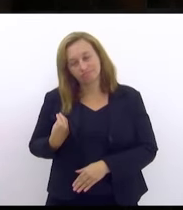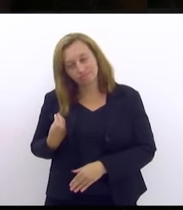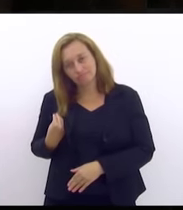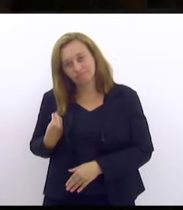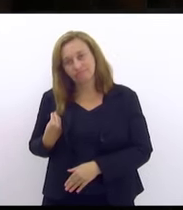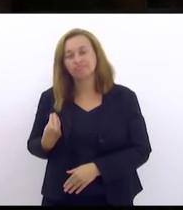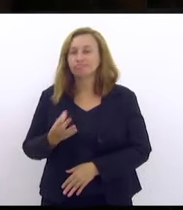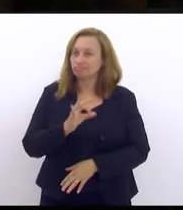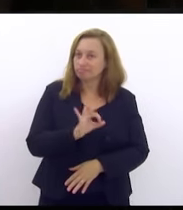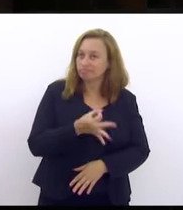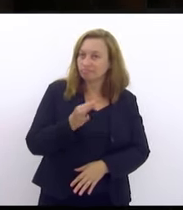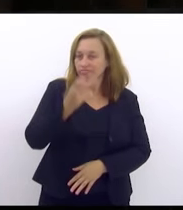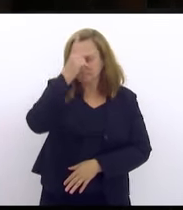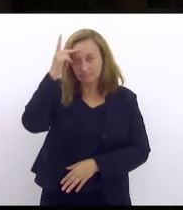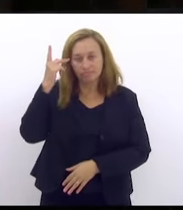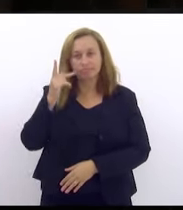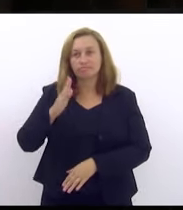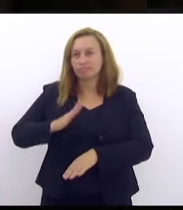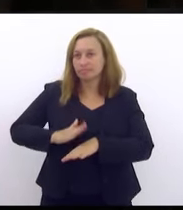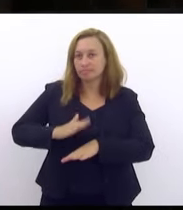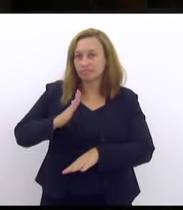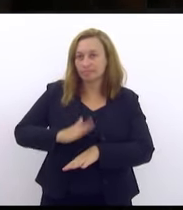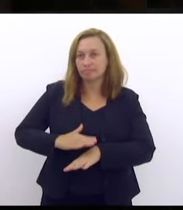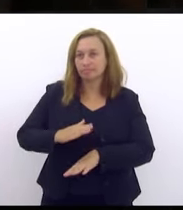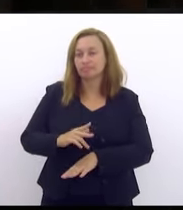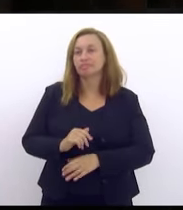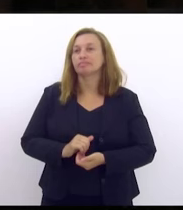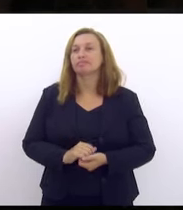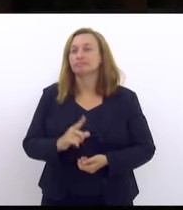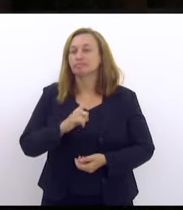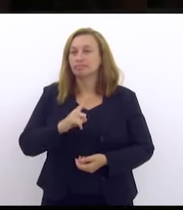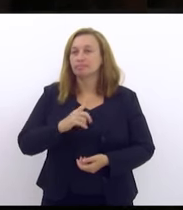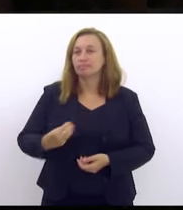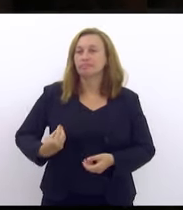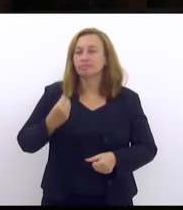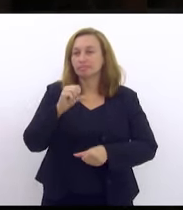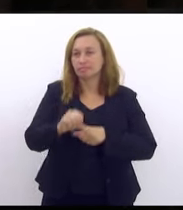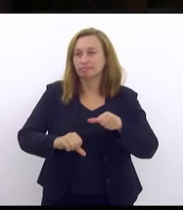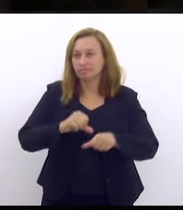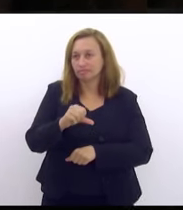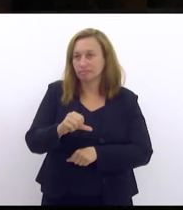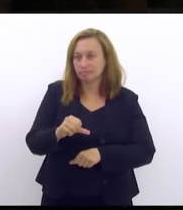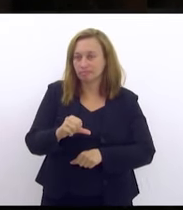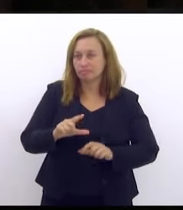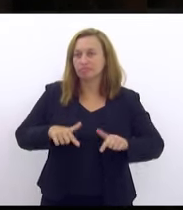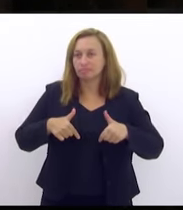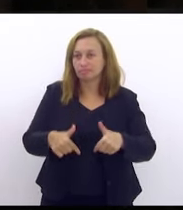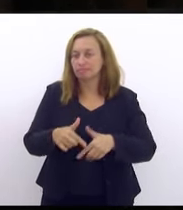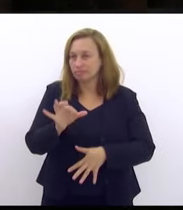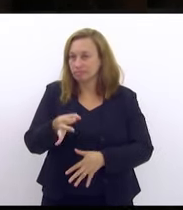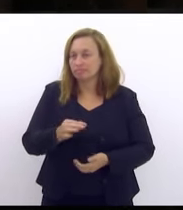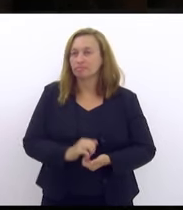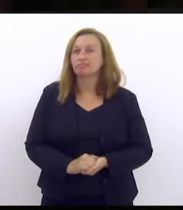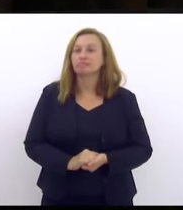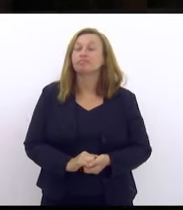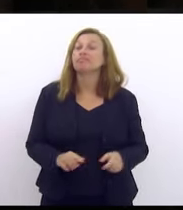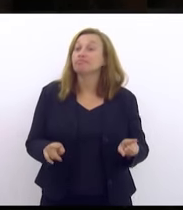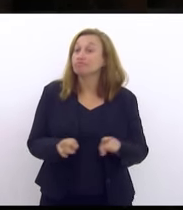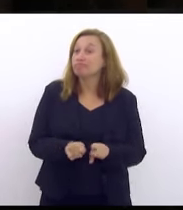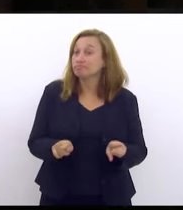fazer com que, de fato, as pessoas possam cada vez mais ter as suas vidas transformadas a partir de uma ação concreta. E